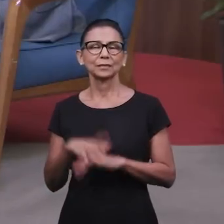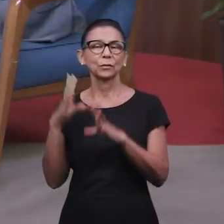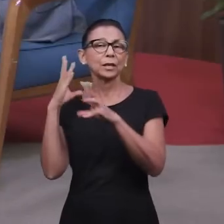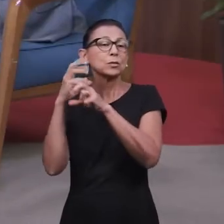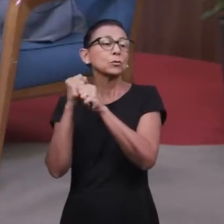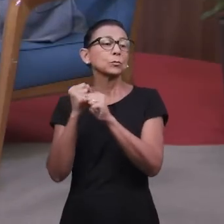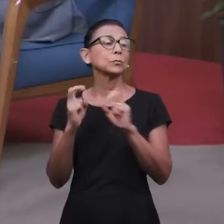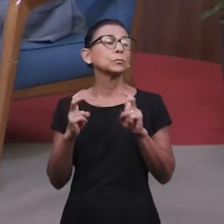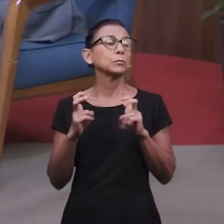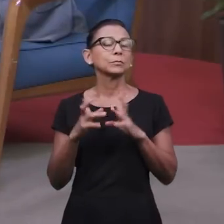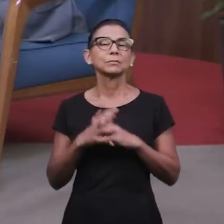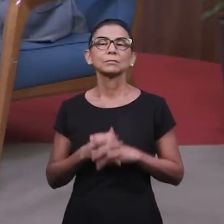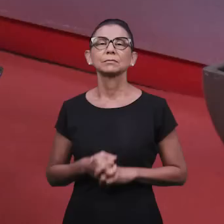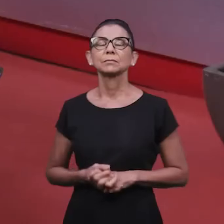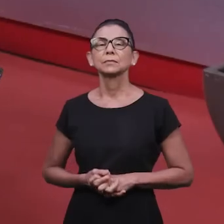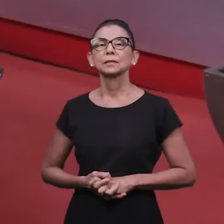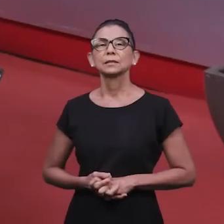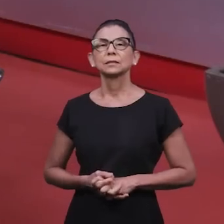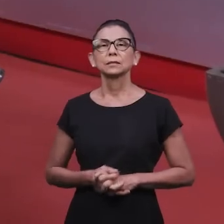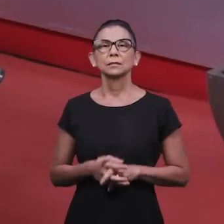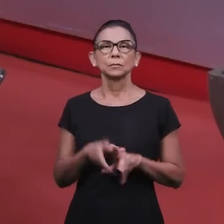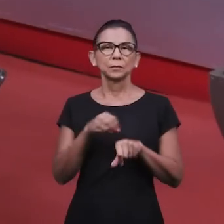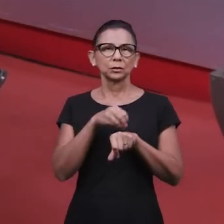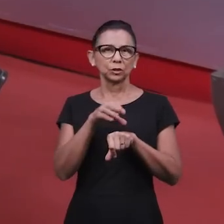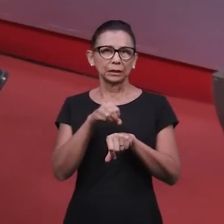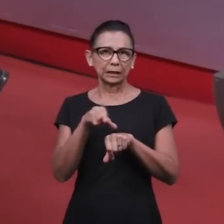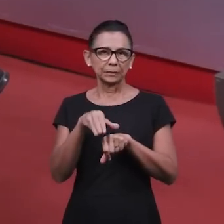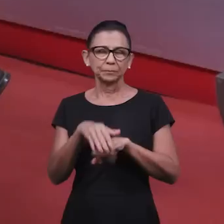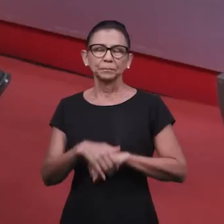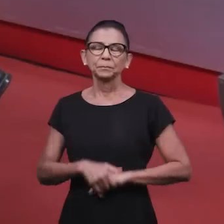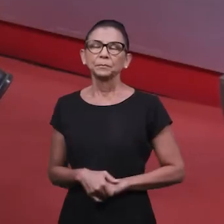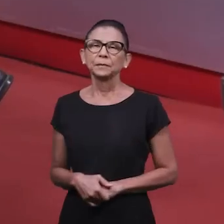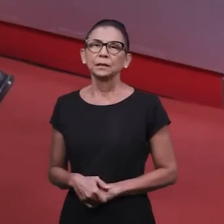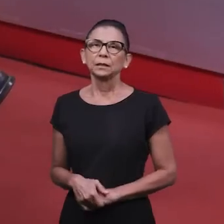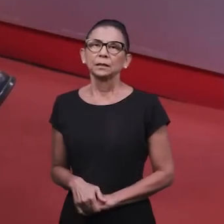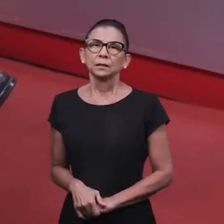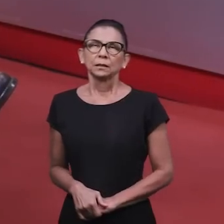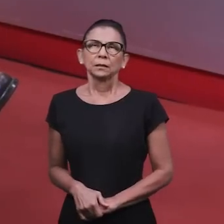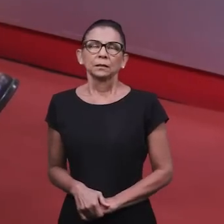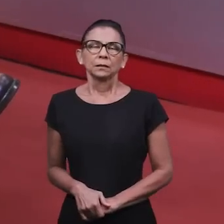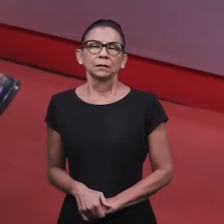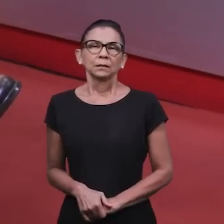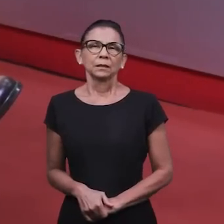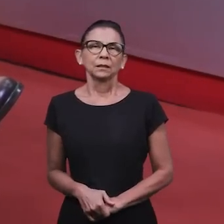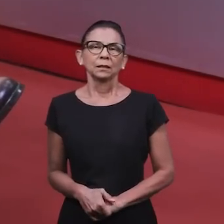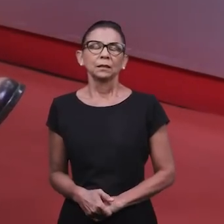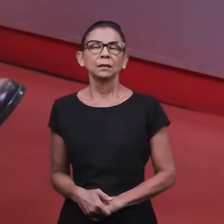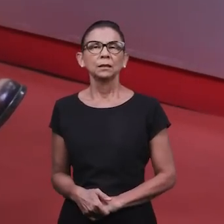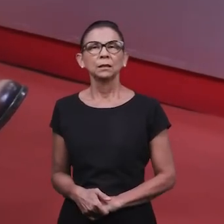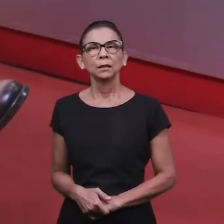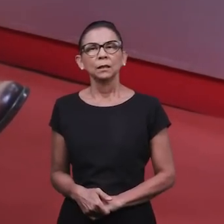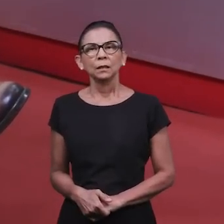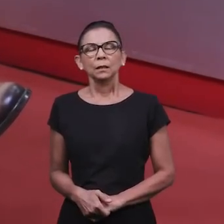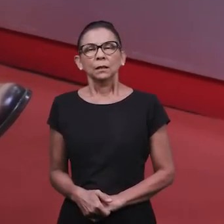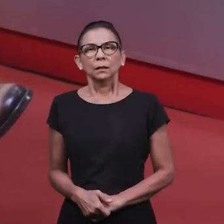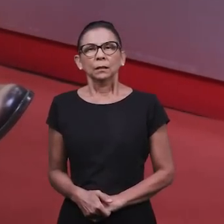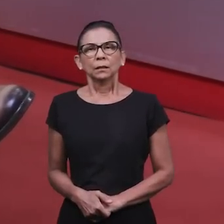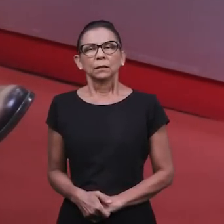que tratamos a vida de cada um. Glória a Deus. Queridos, como descrever um